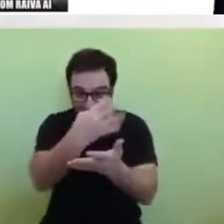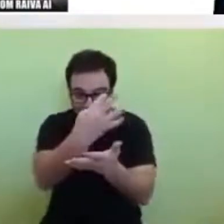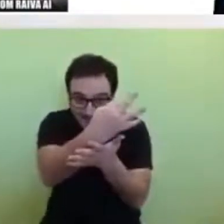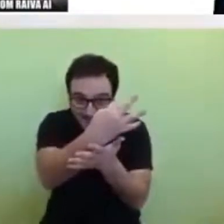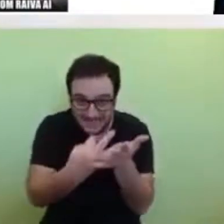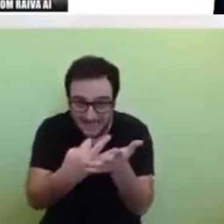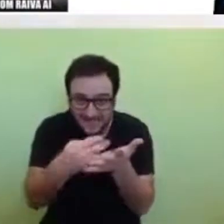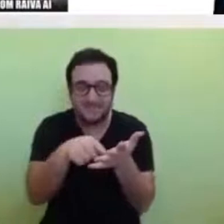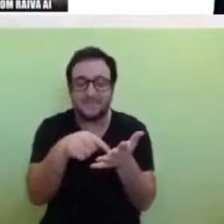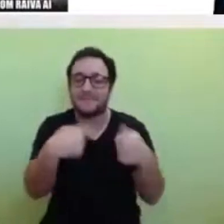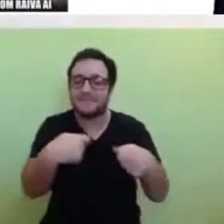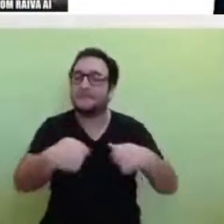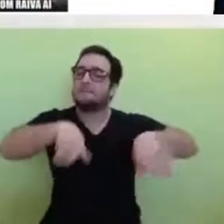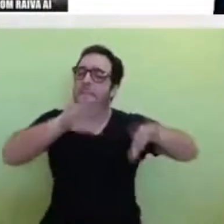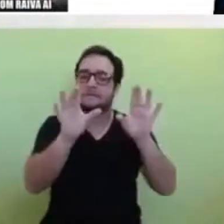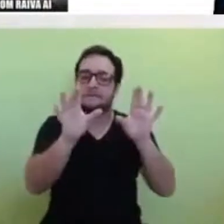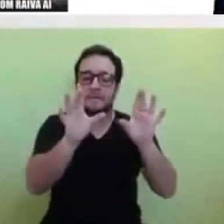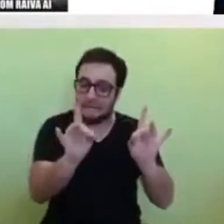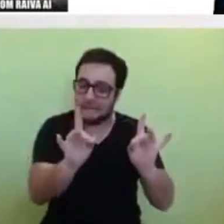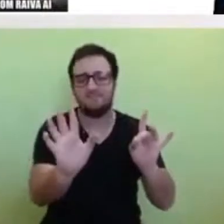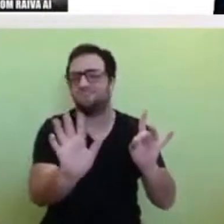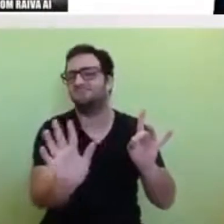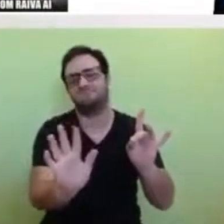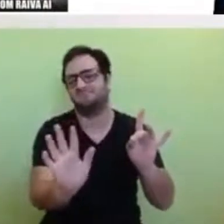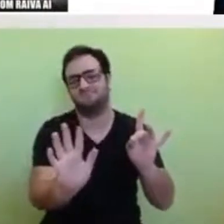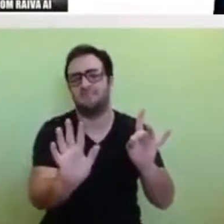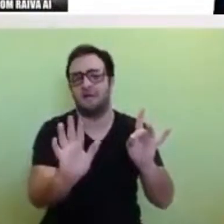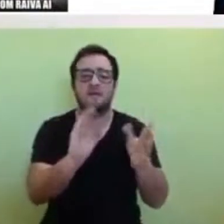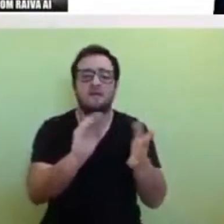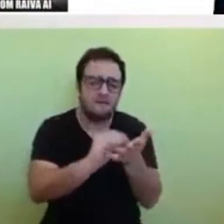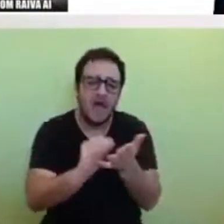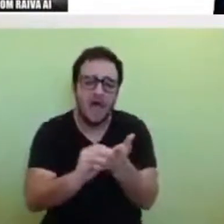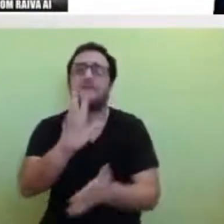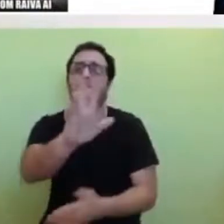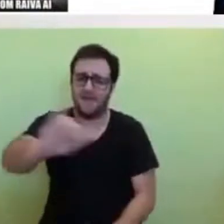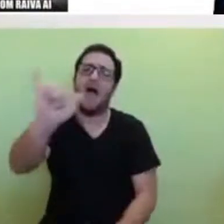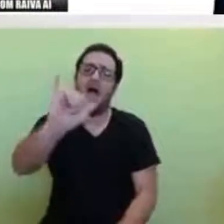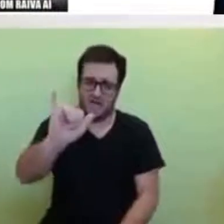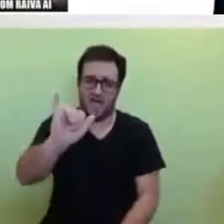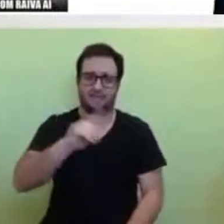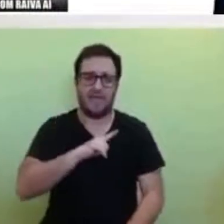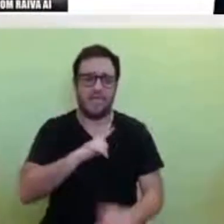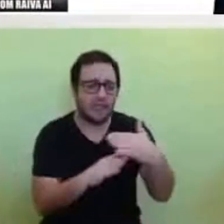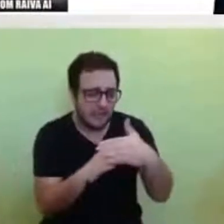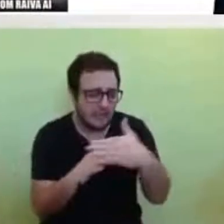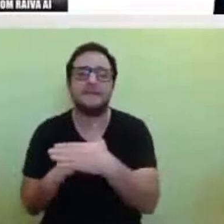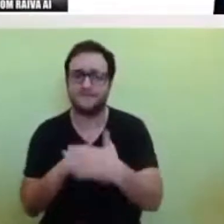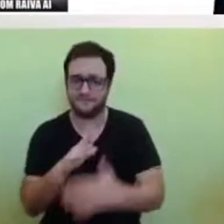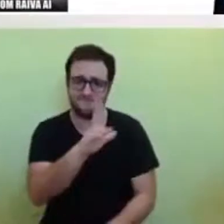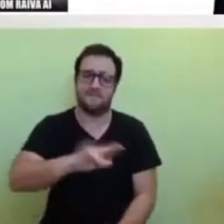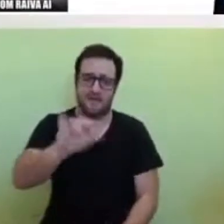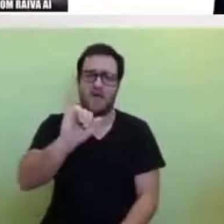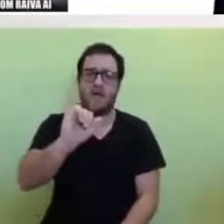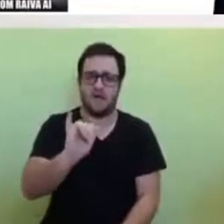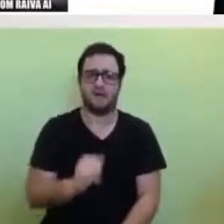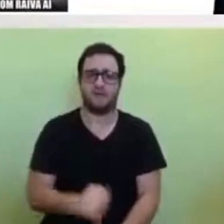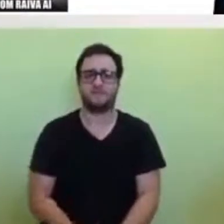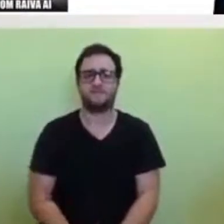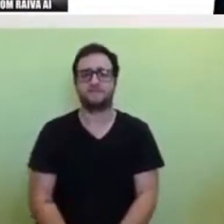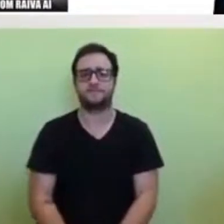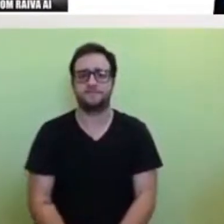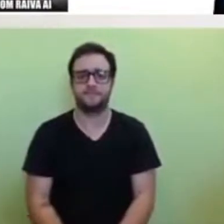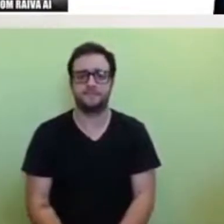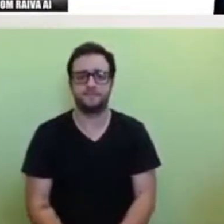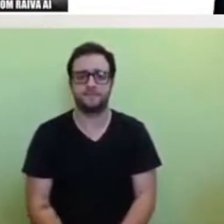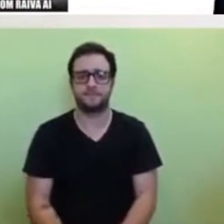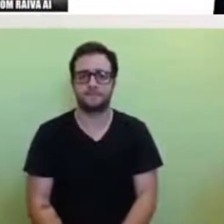tem. Alguma coisa vai ficar faltando. É o caso de, por exemplo, nós termos algumas letras